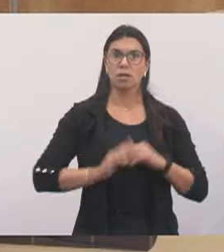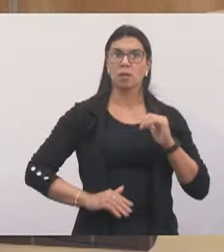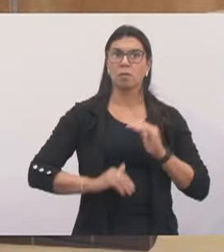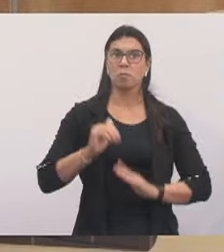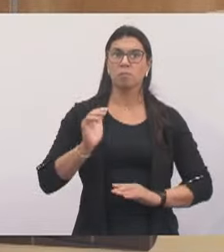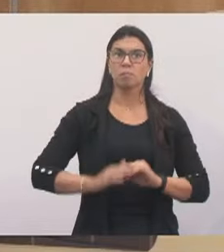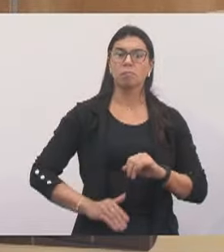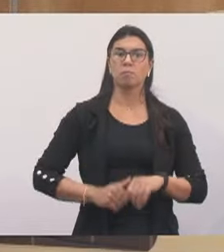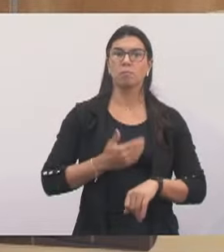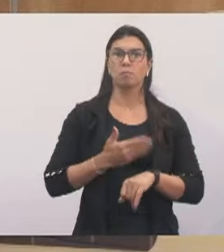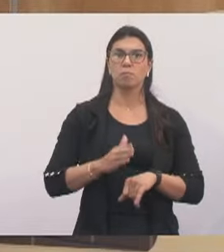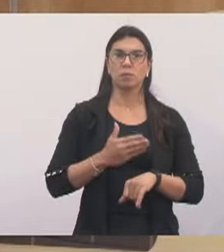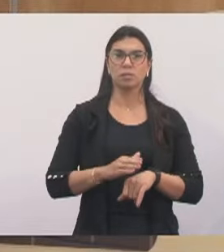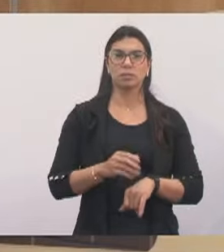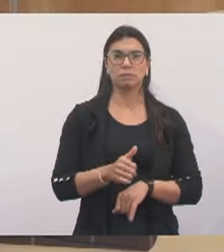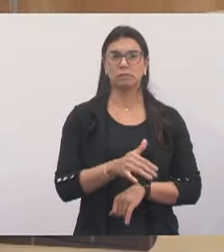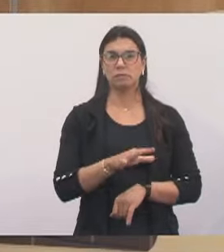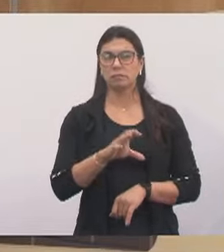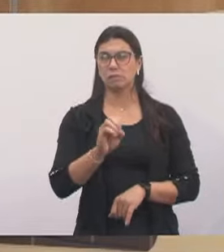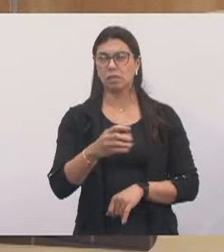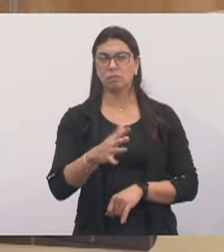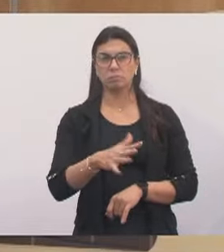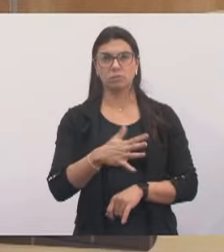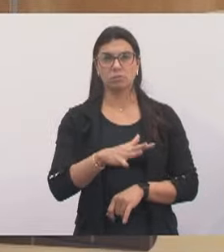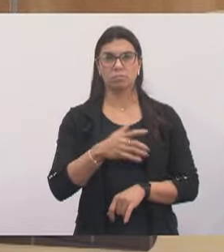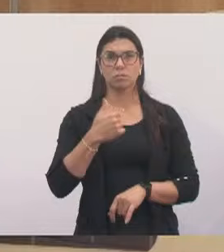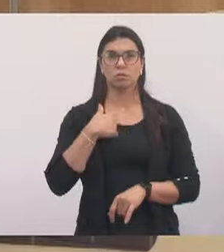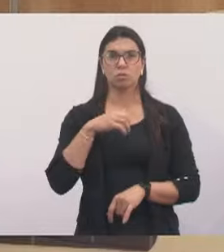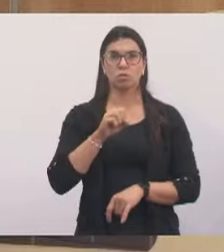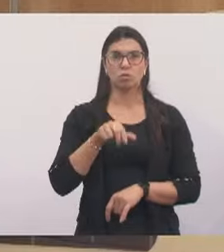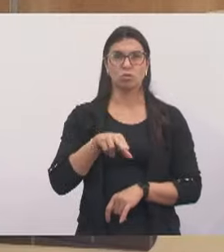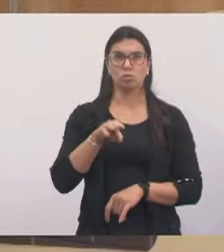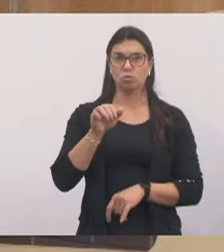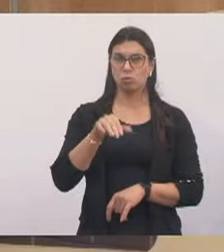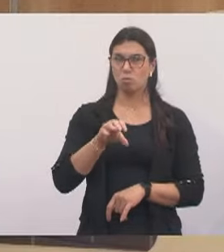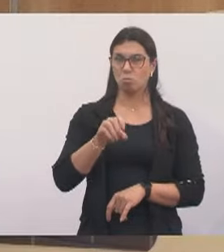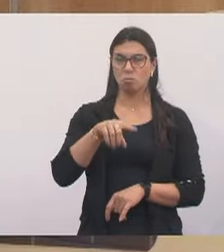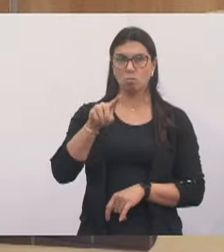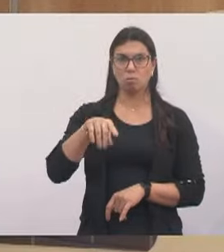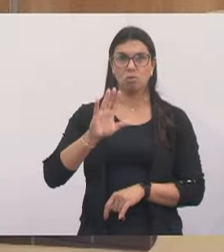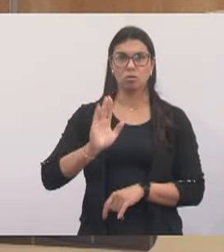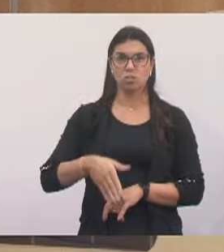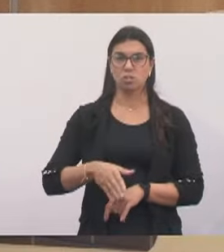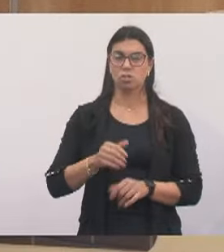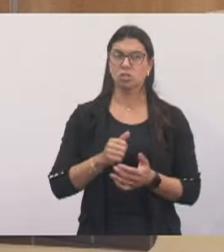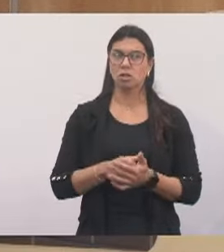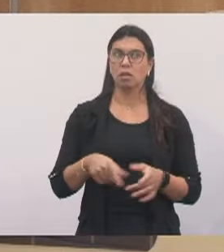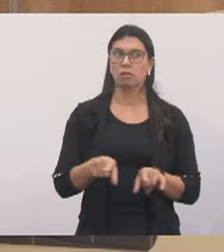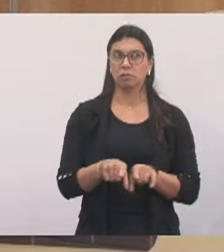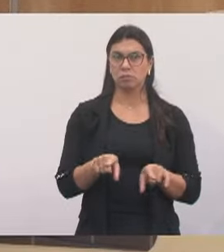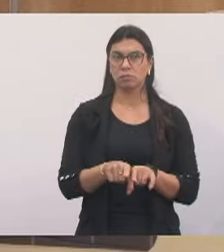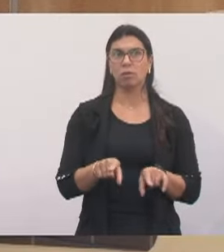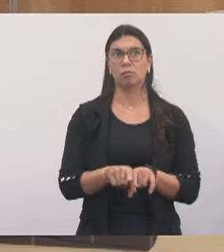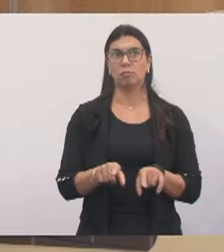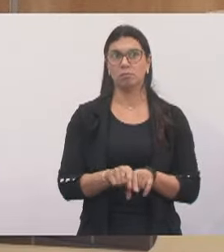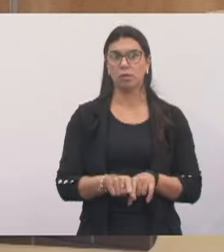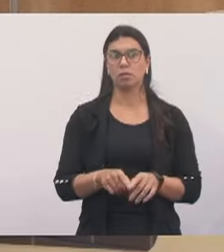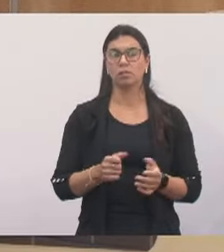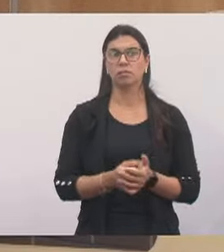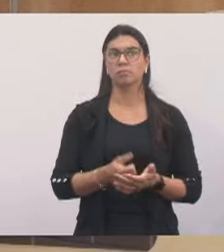uns 10 tipos de modalidades aí, até sumô já lutei também, né? Então, tá? Então, eu sempre